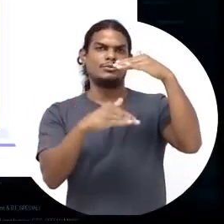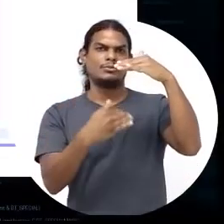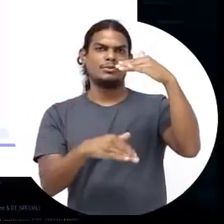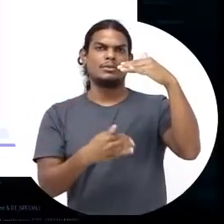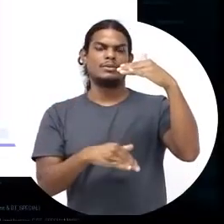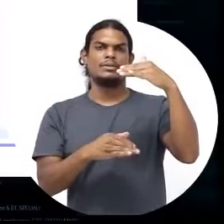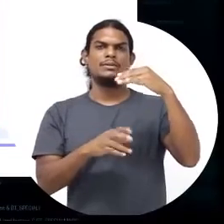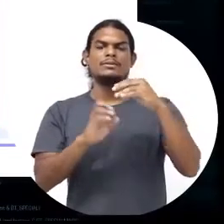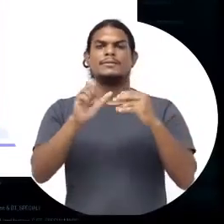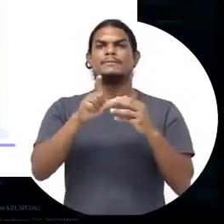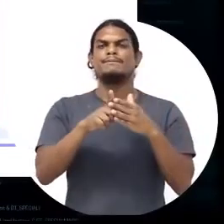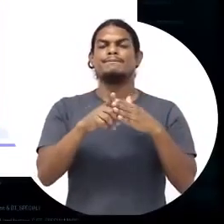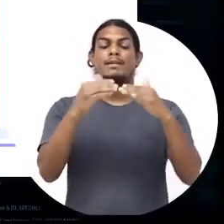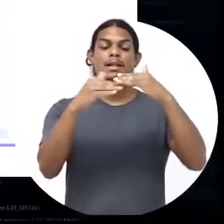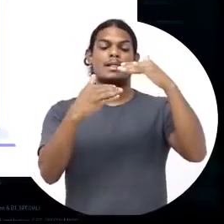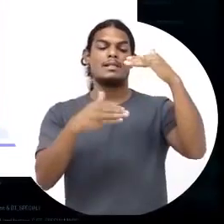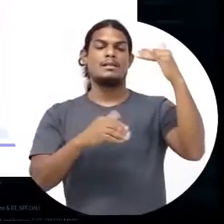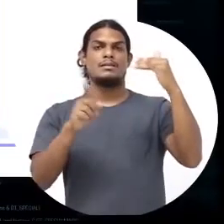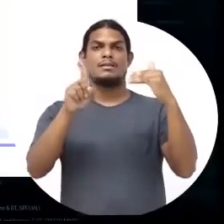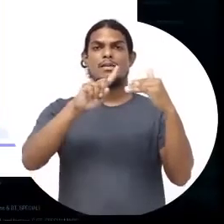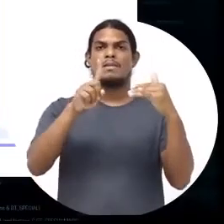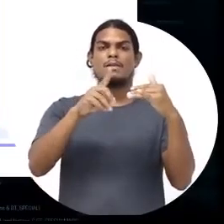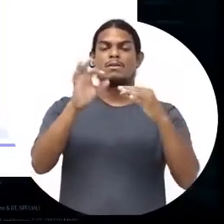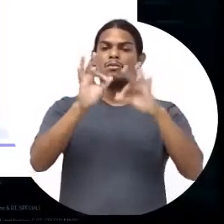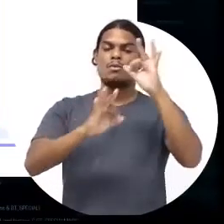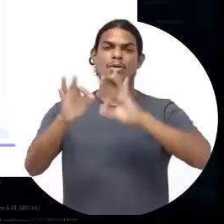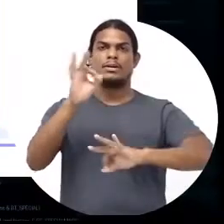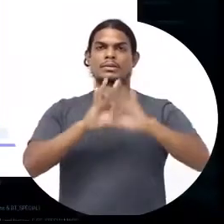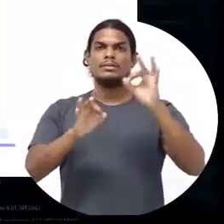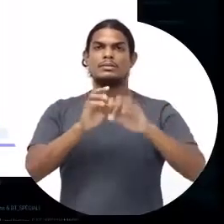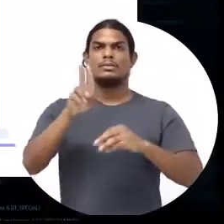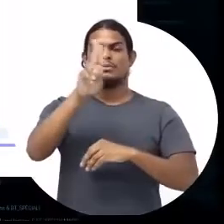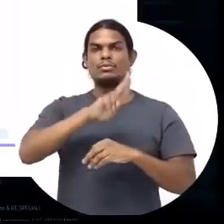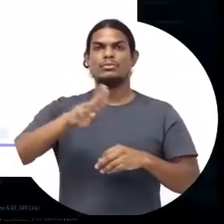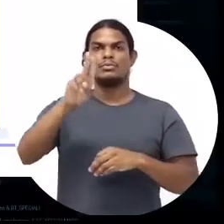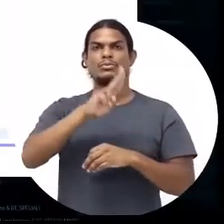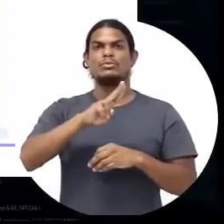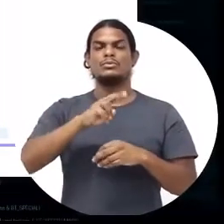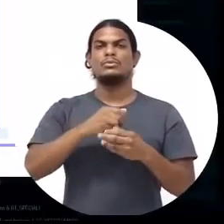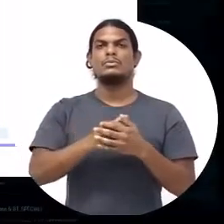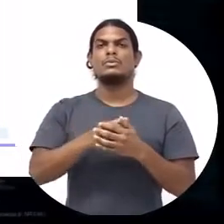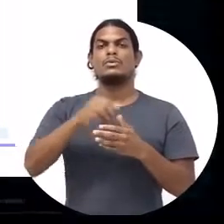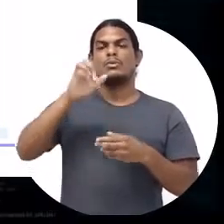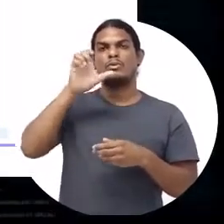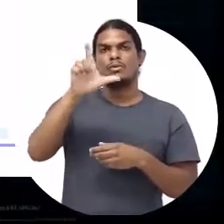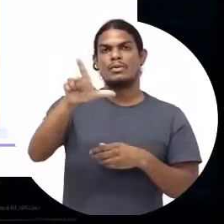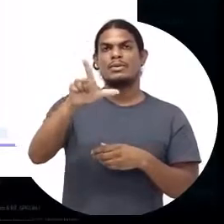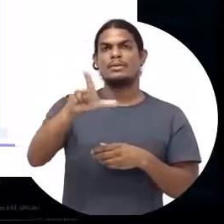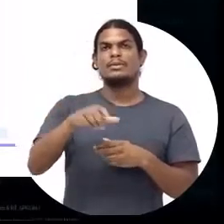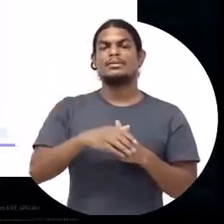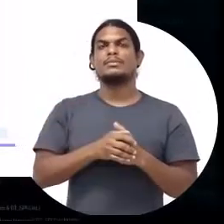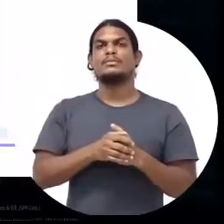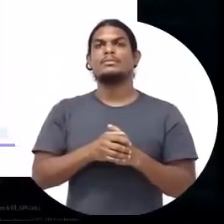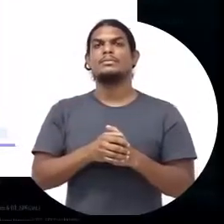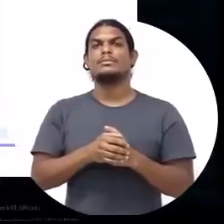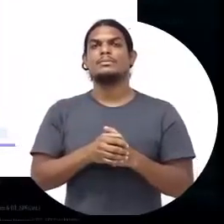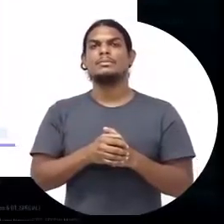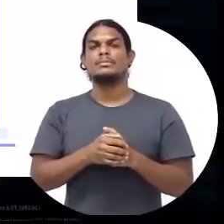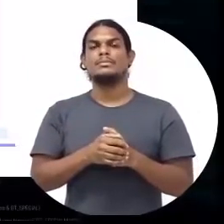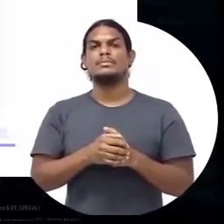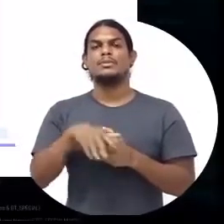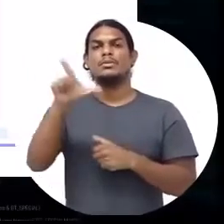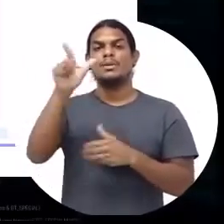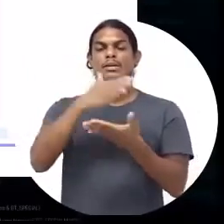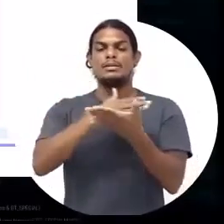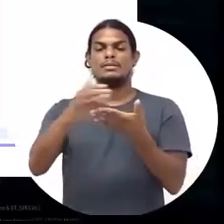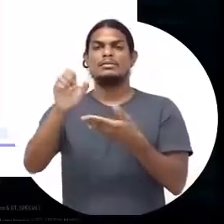não ordenada, a gente coloca UL. Então, você tem a tag UL inicial, a tag UL final.